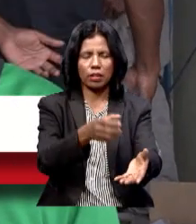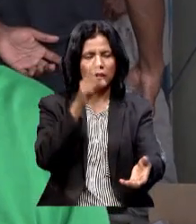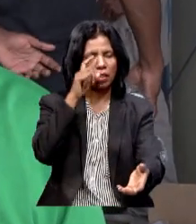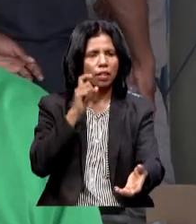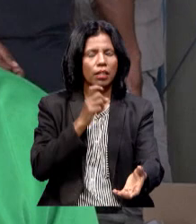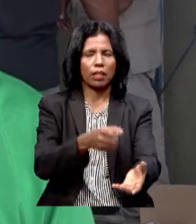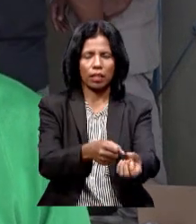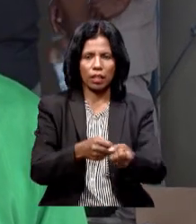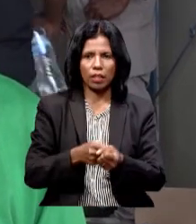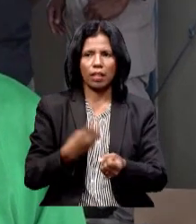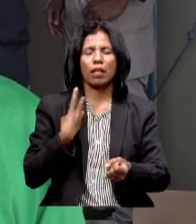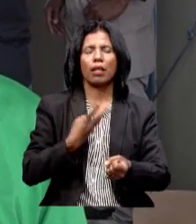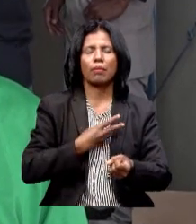escote.